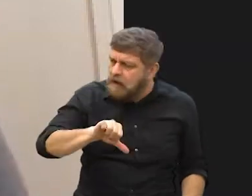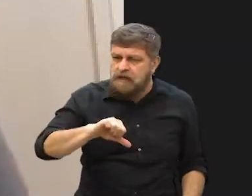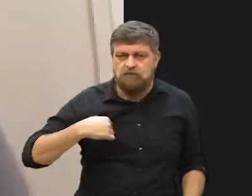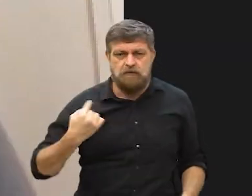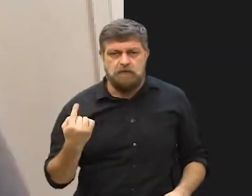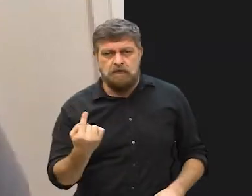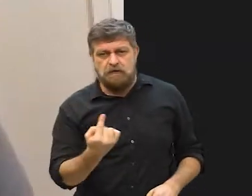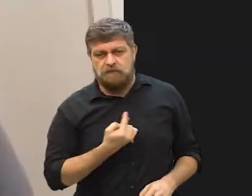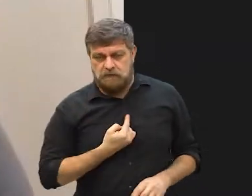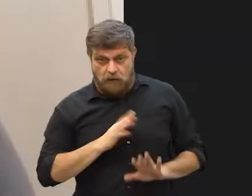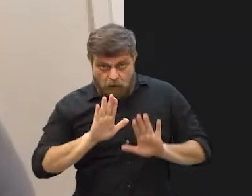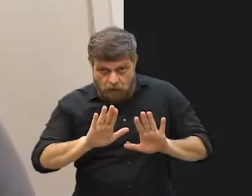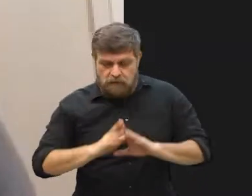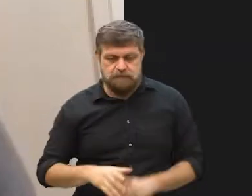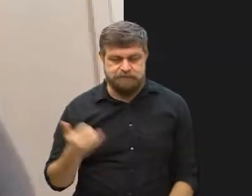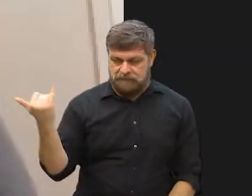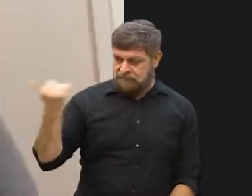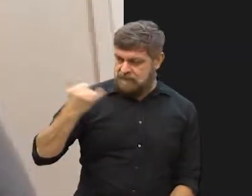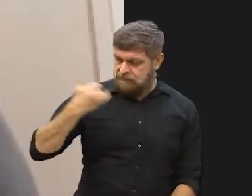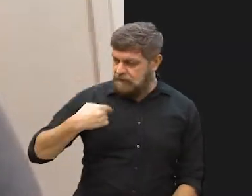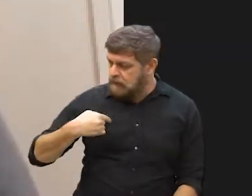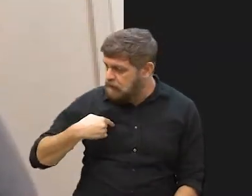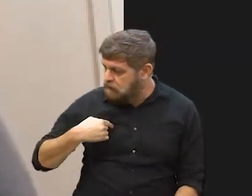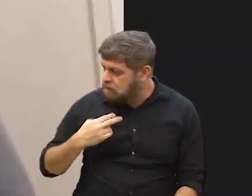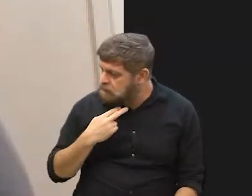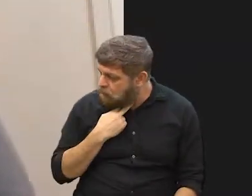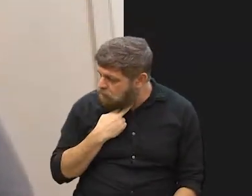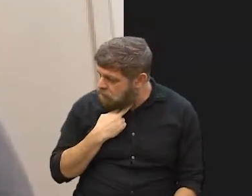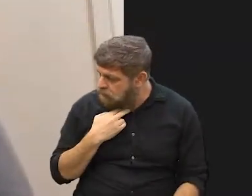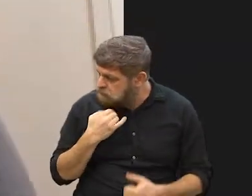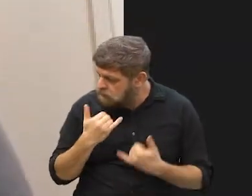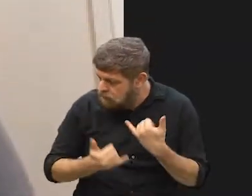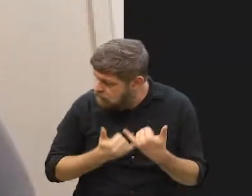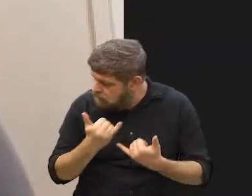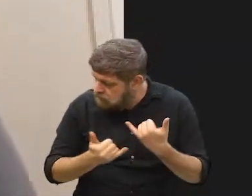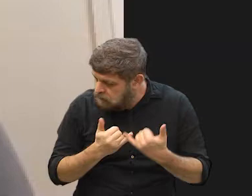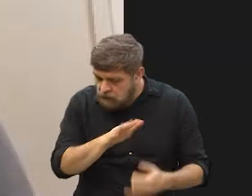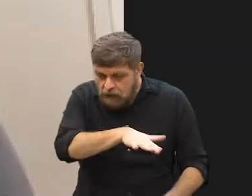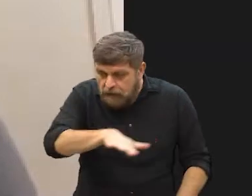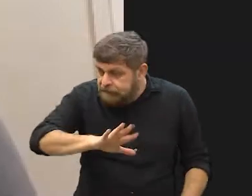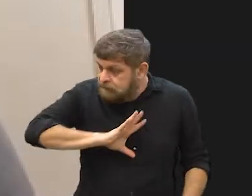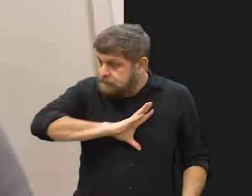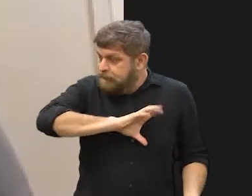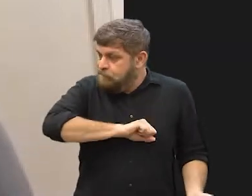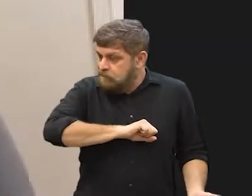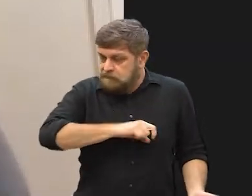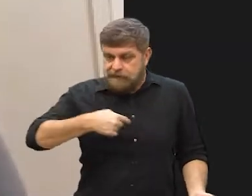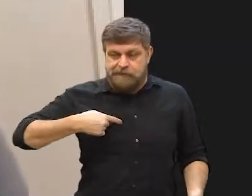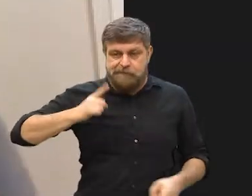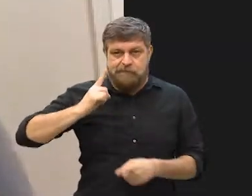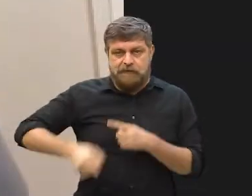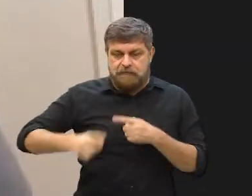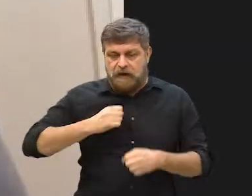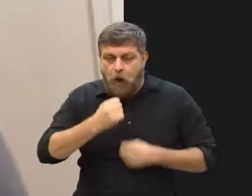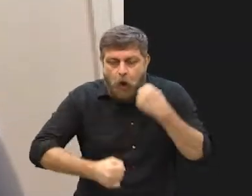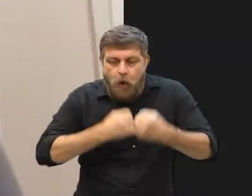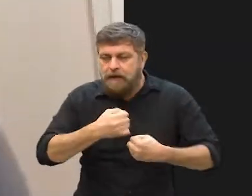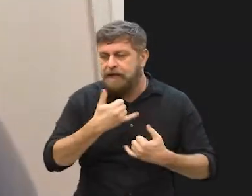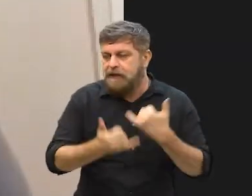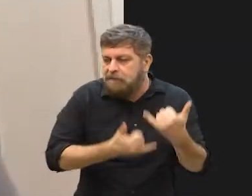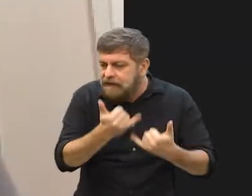Imagine você ouvir que não pode as coisas que geralmente as crianças fazem, né? Correr,